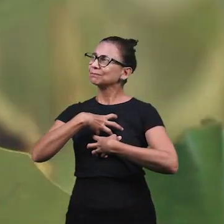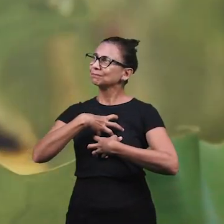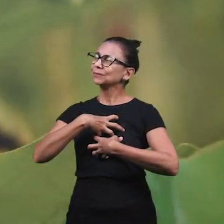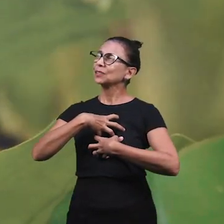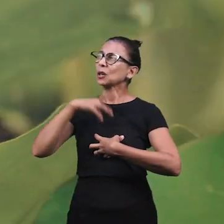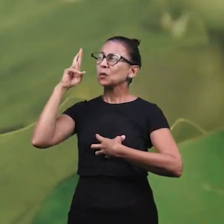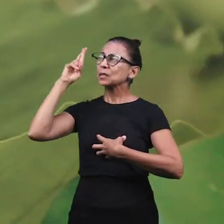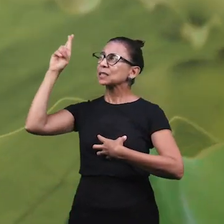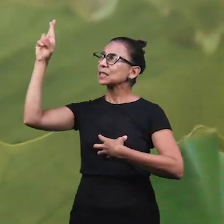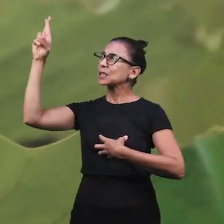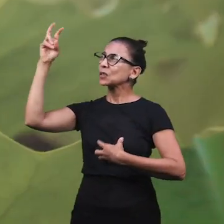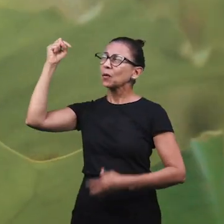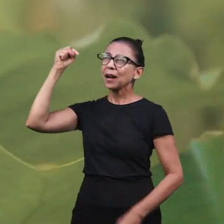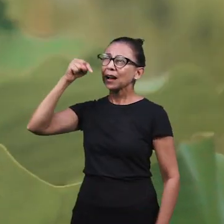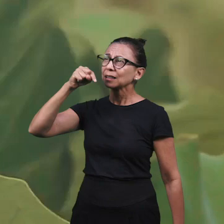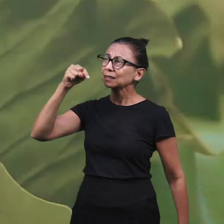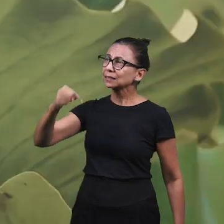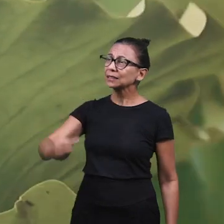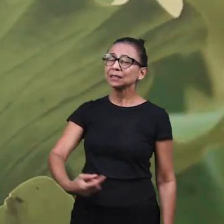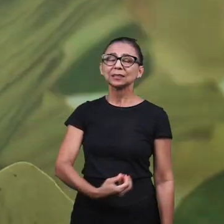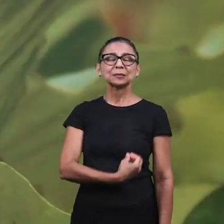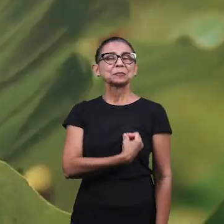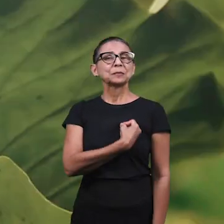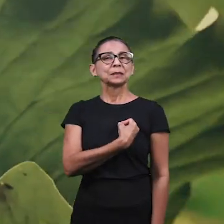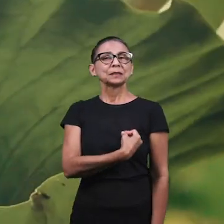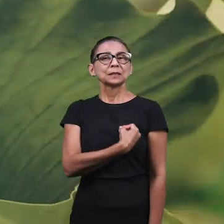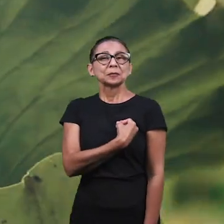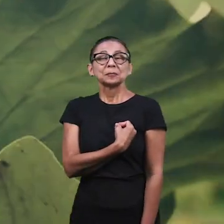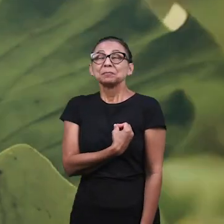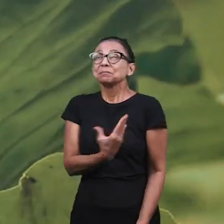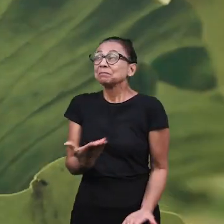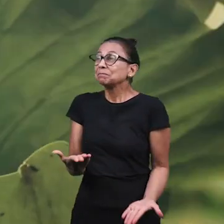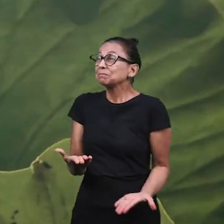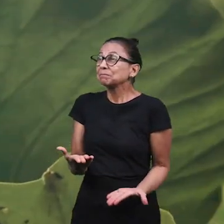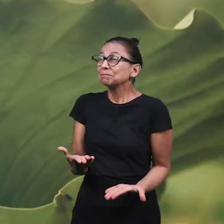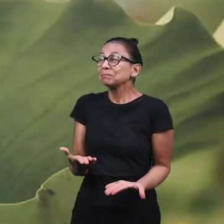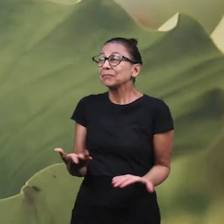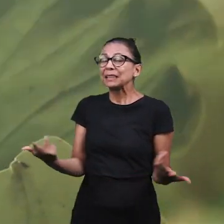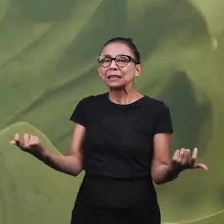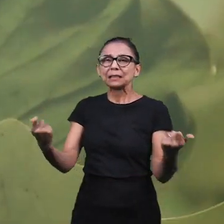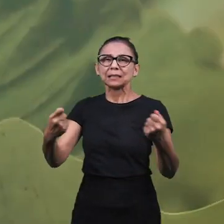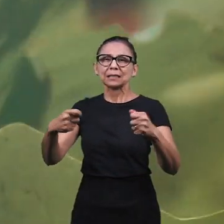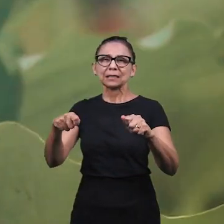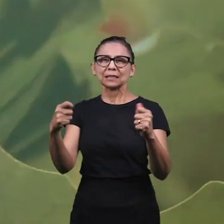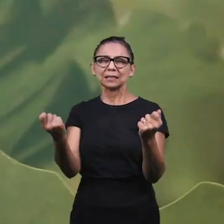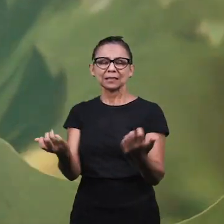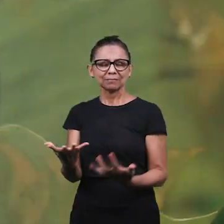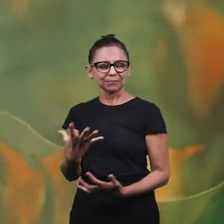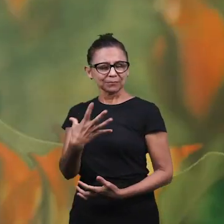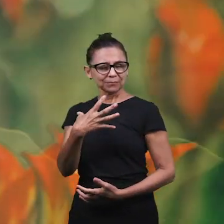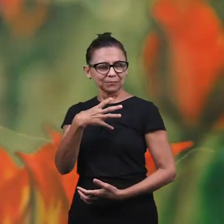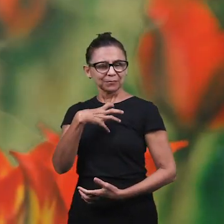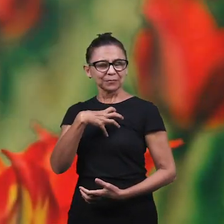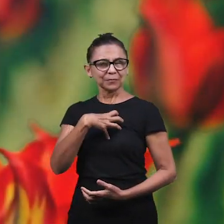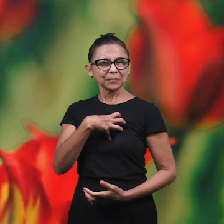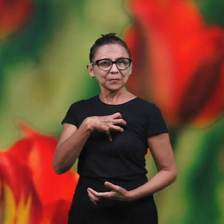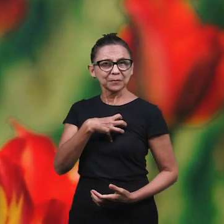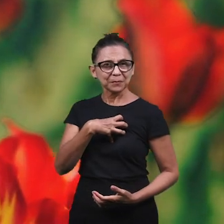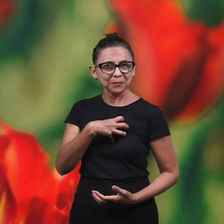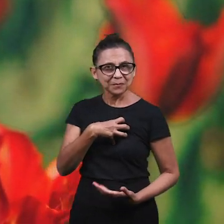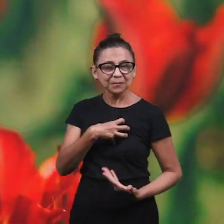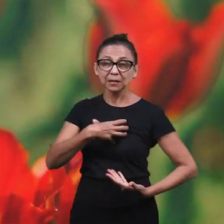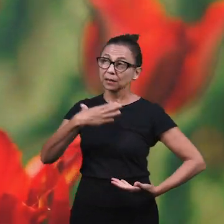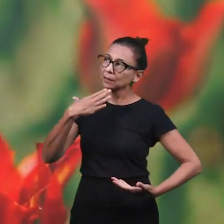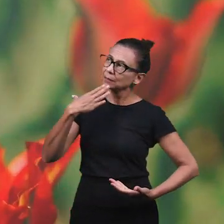Sei que estás aqui, e isto quero eu sentir.